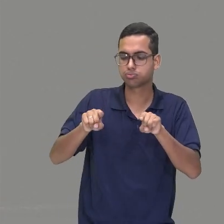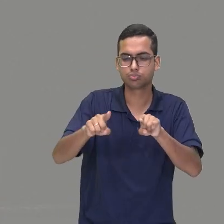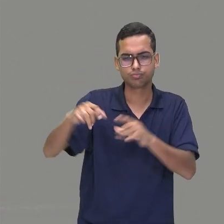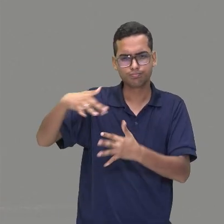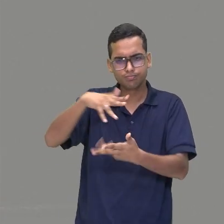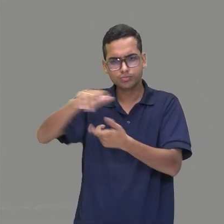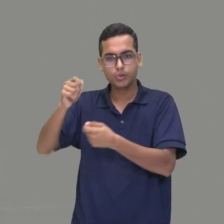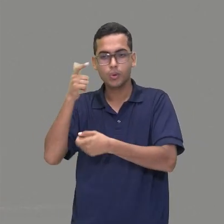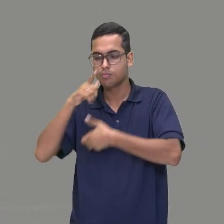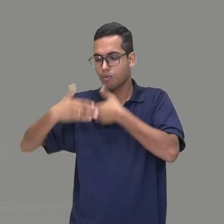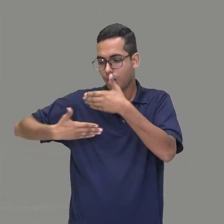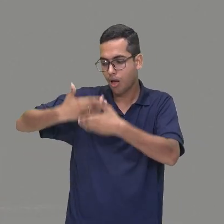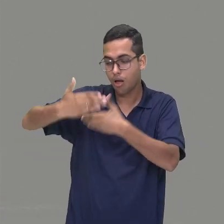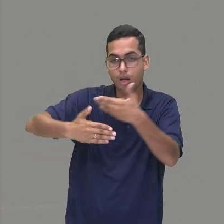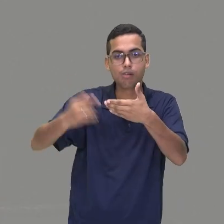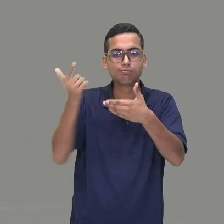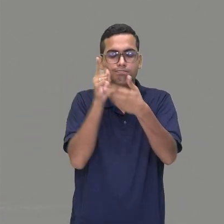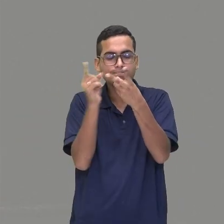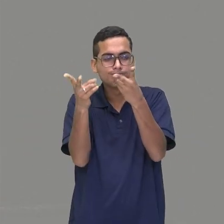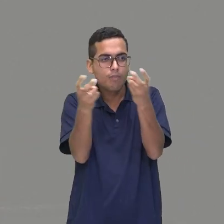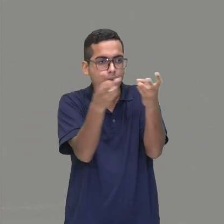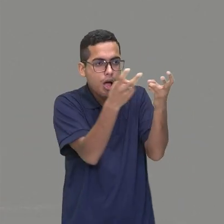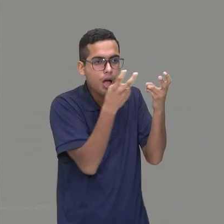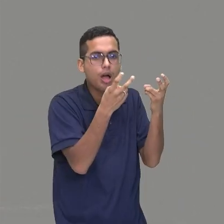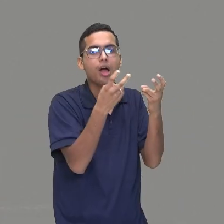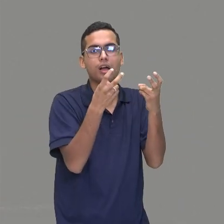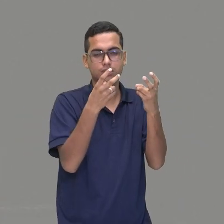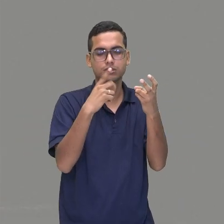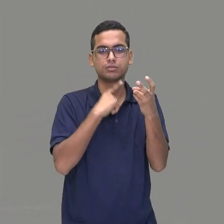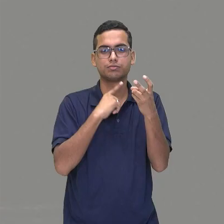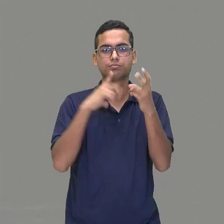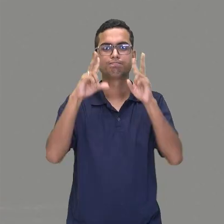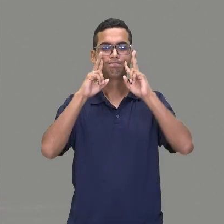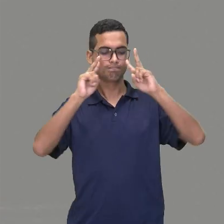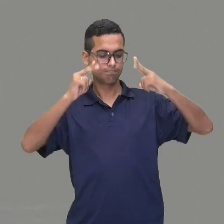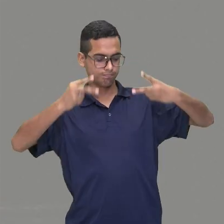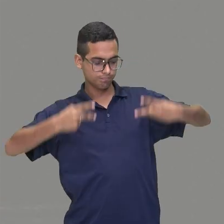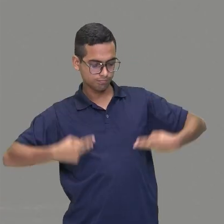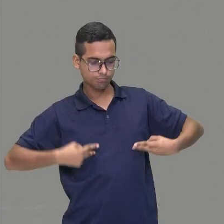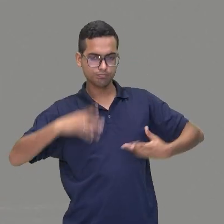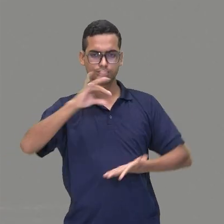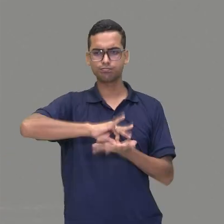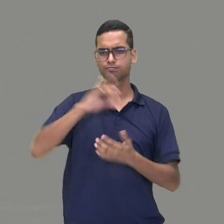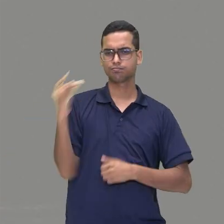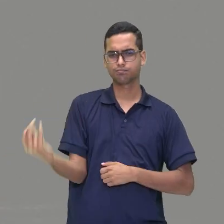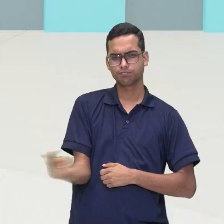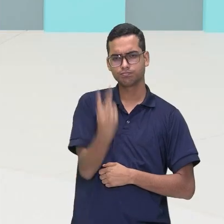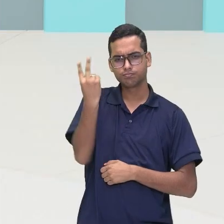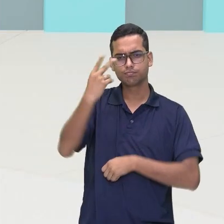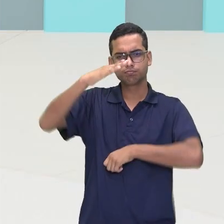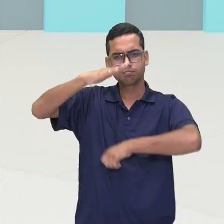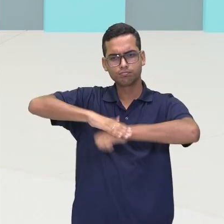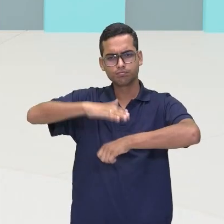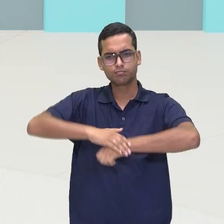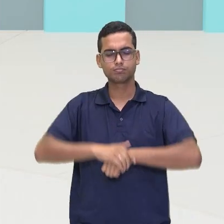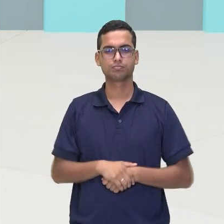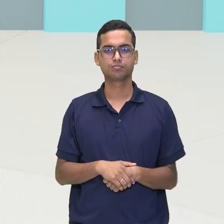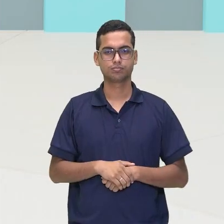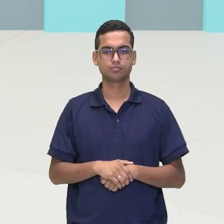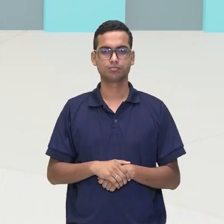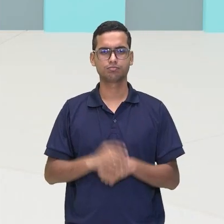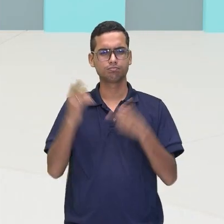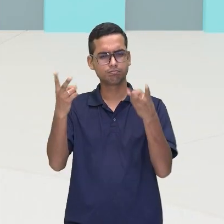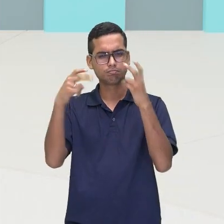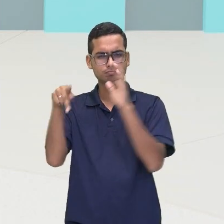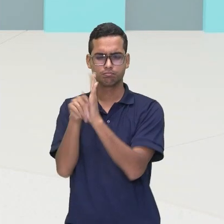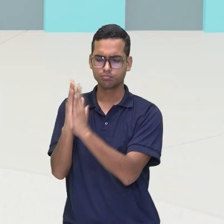consegue perceber que é esse reencontrar. Então, eu vou percebendo essas